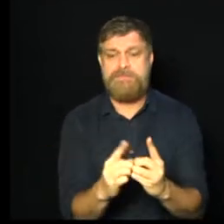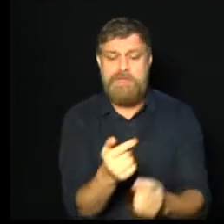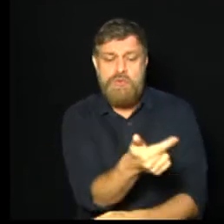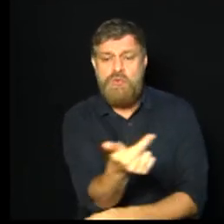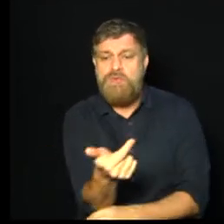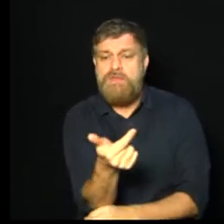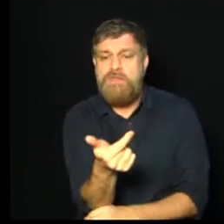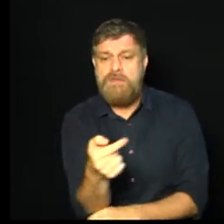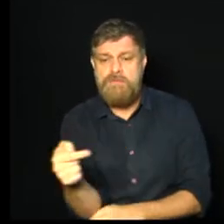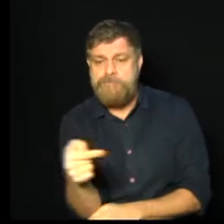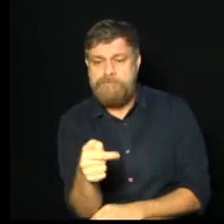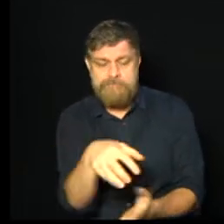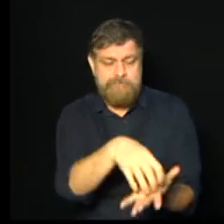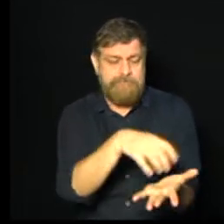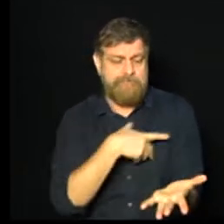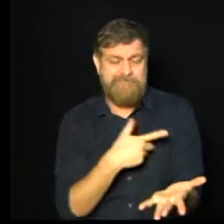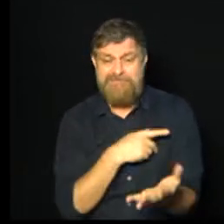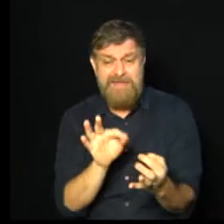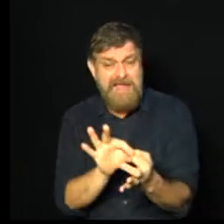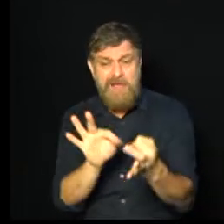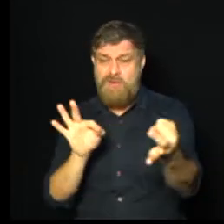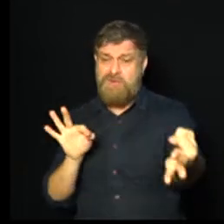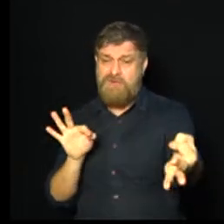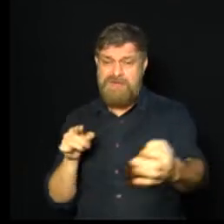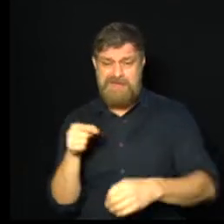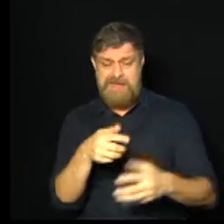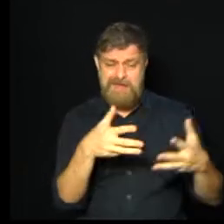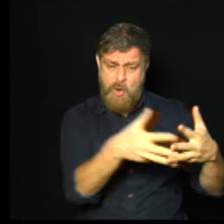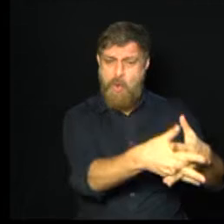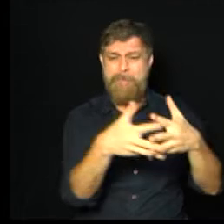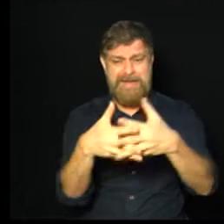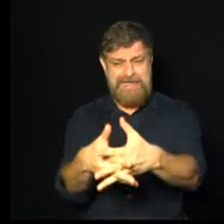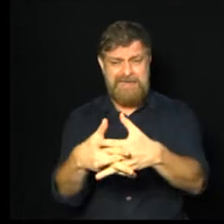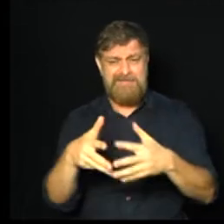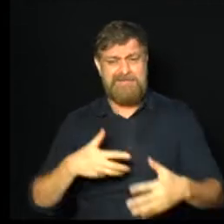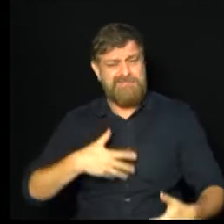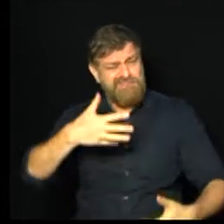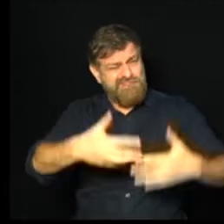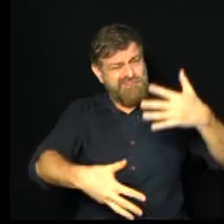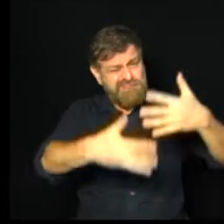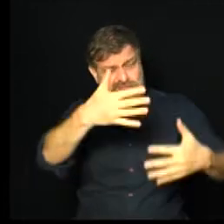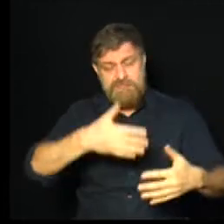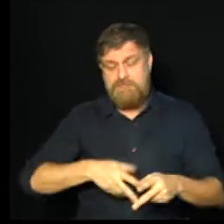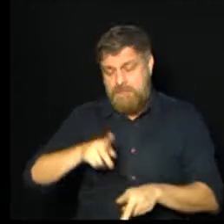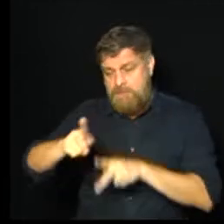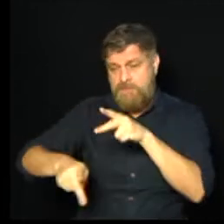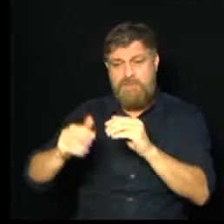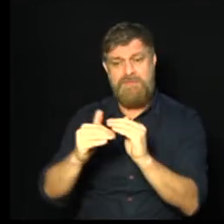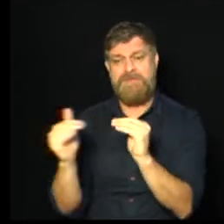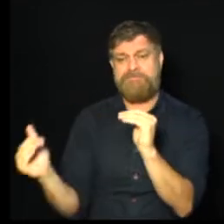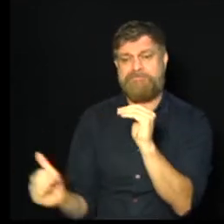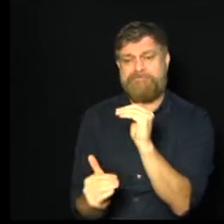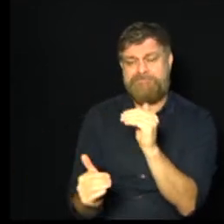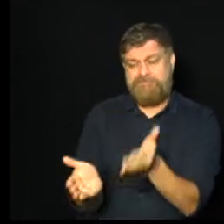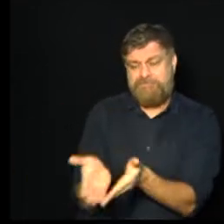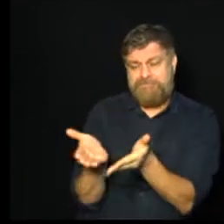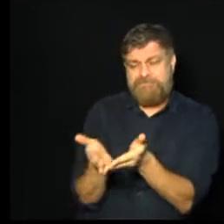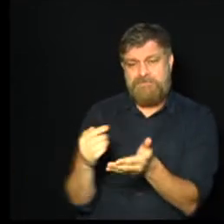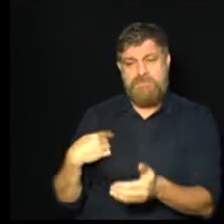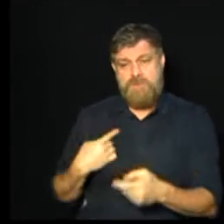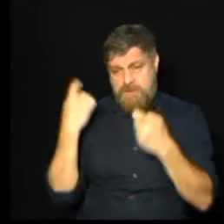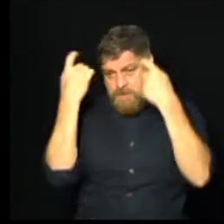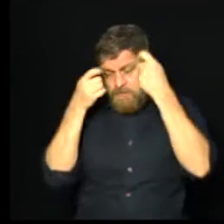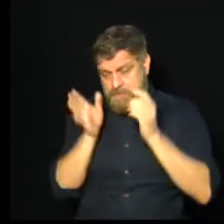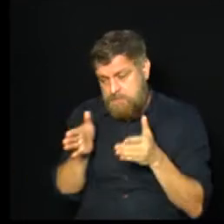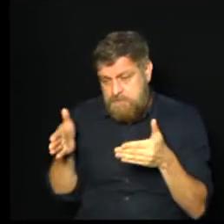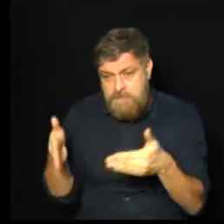local distante, complicado e de uma população extremamente vulnerável. Essa é a nossa maior preocupação nos dias de